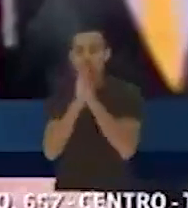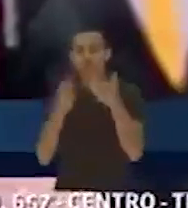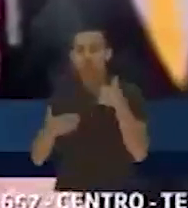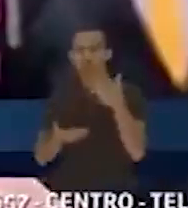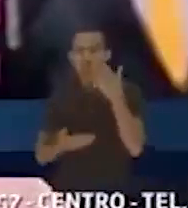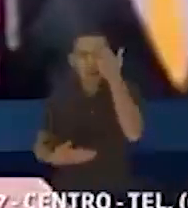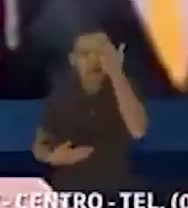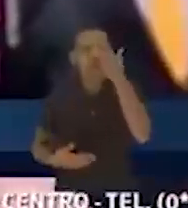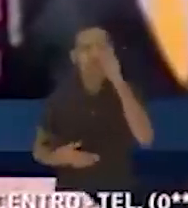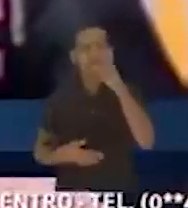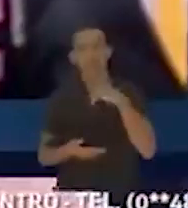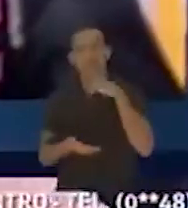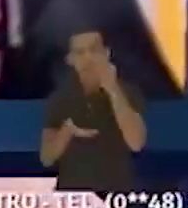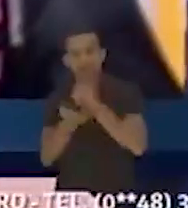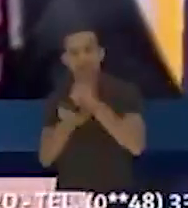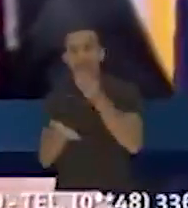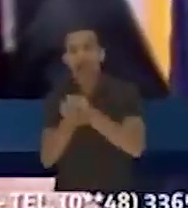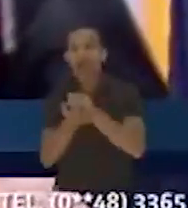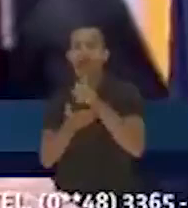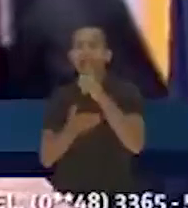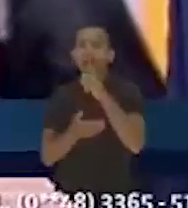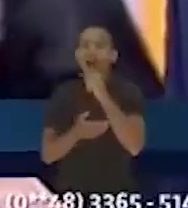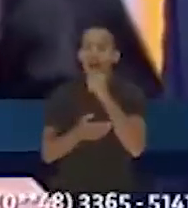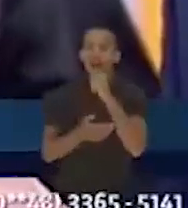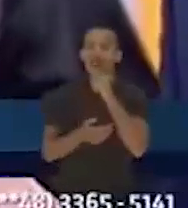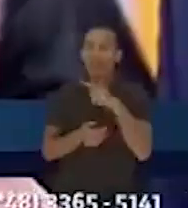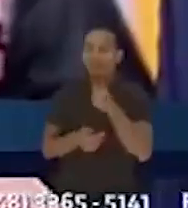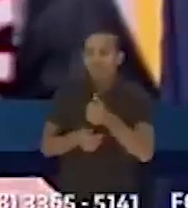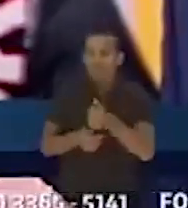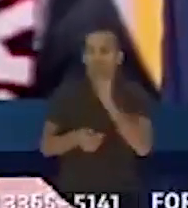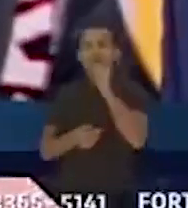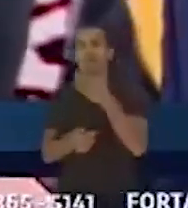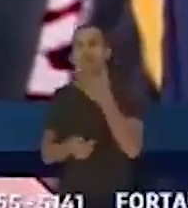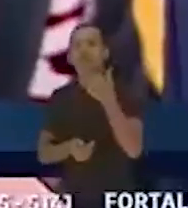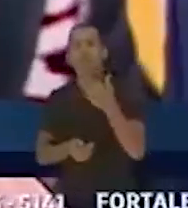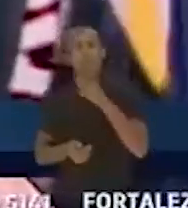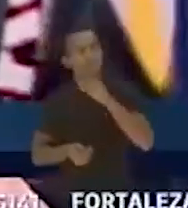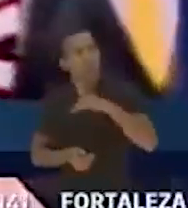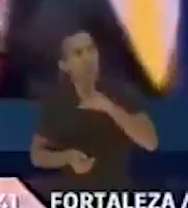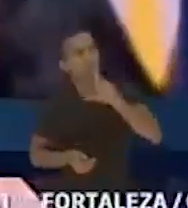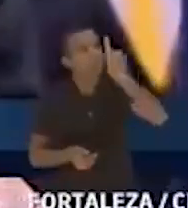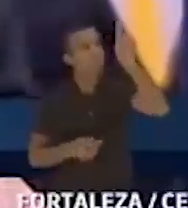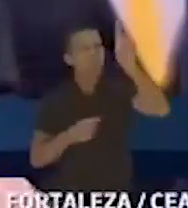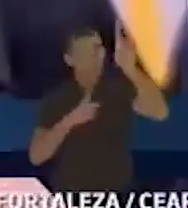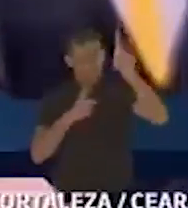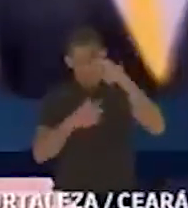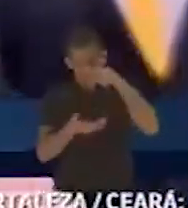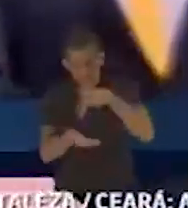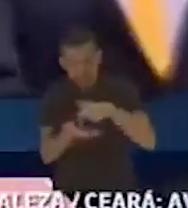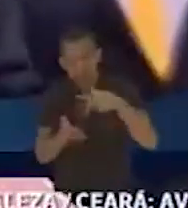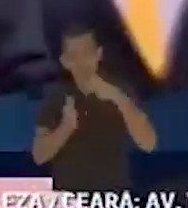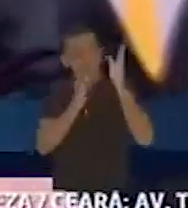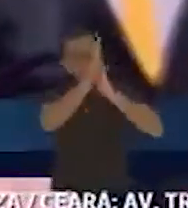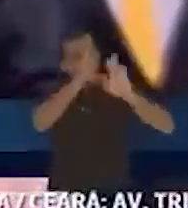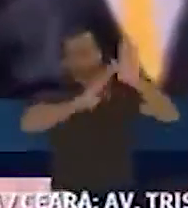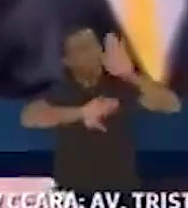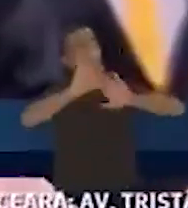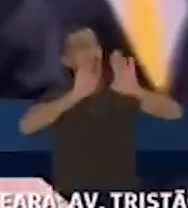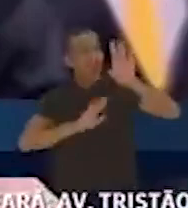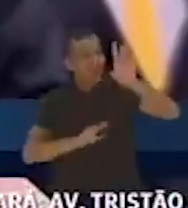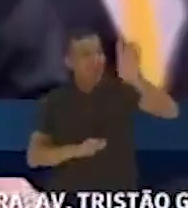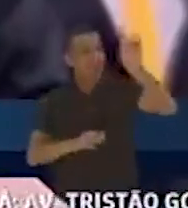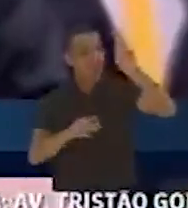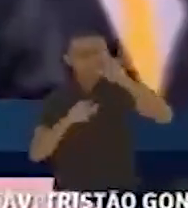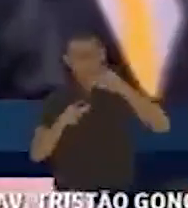que eu tomei a água no pé da televisão, eu falei, meu Deus, o Deus que eu sirvo e o Deus que o apóstolo sirve, a partir